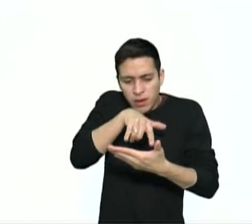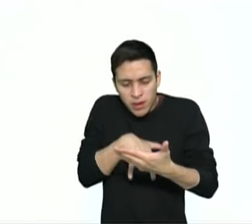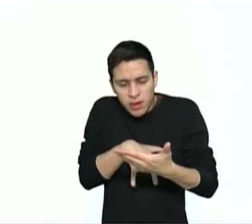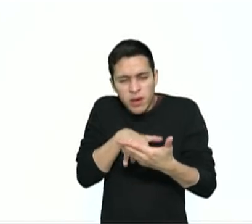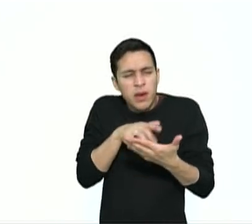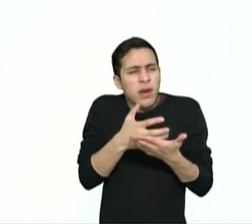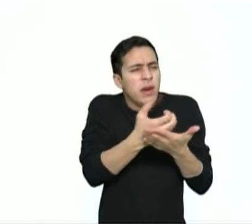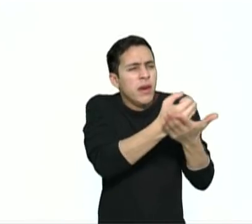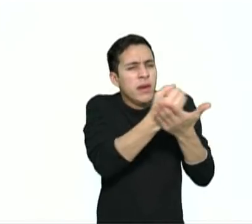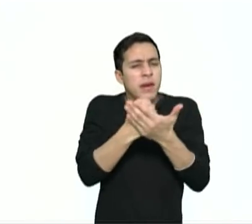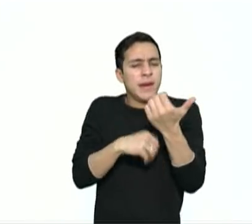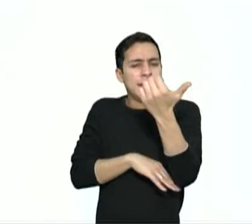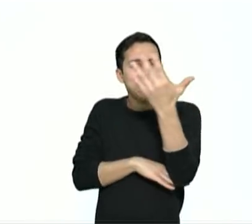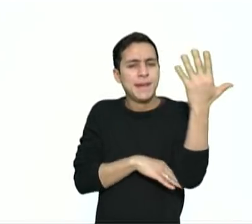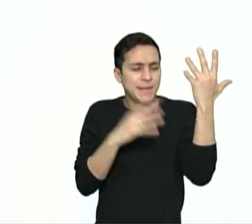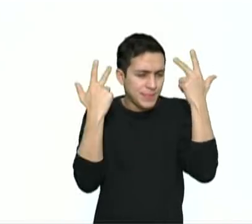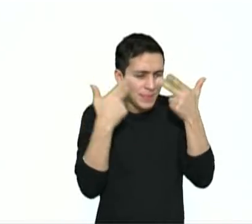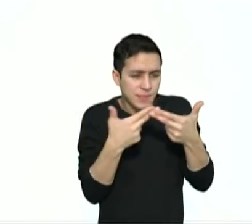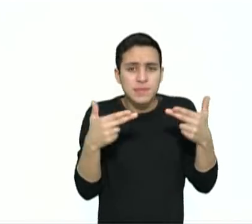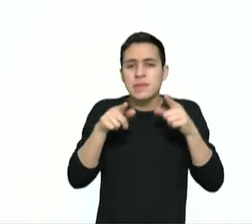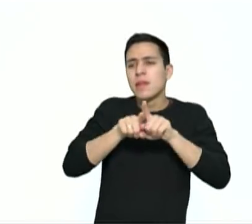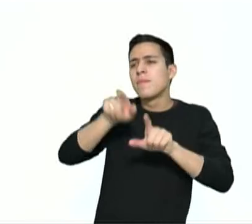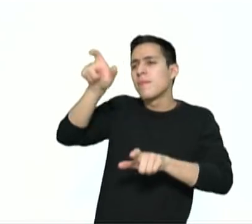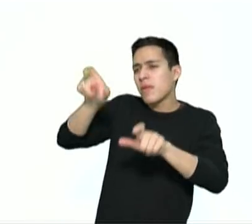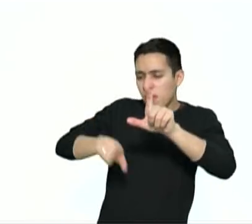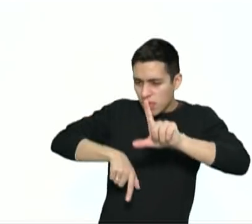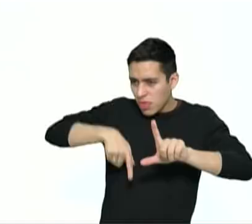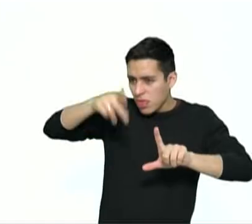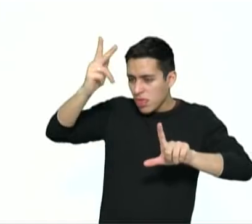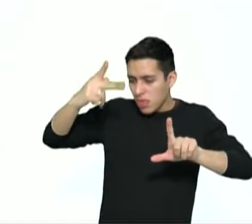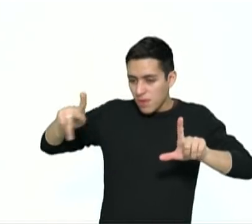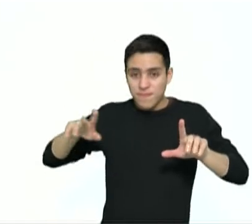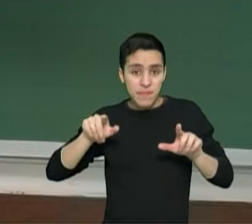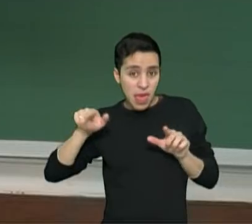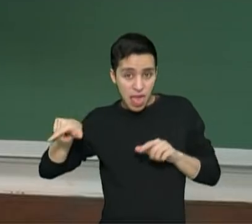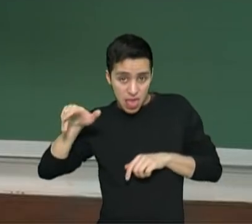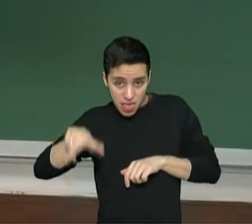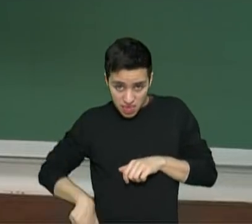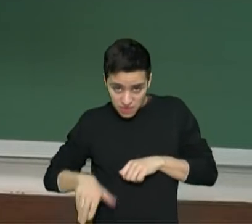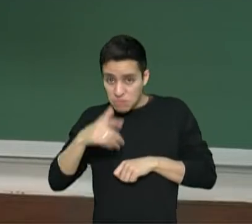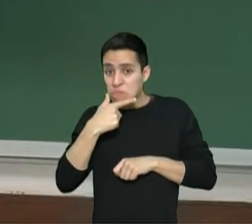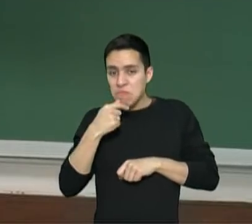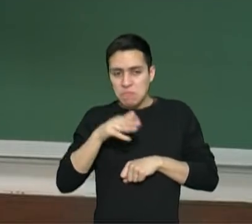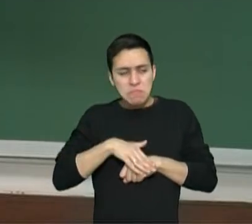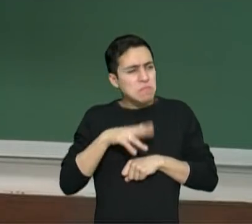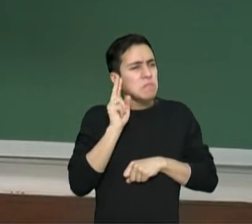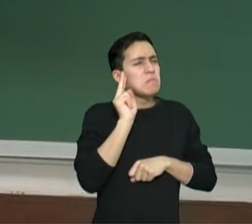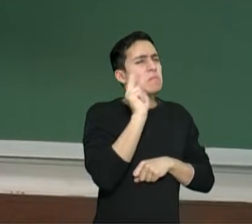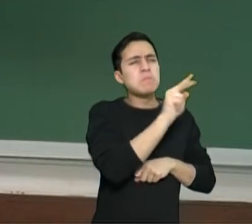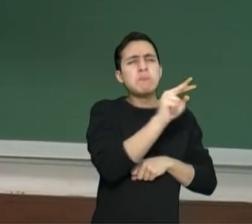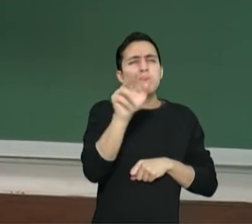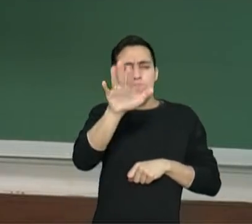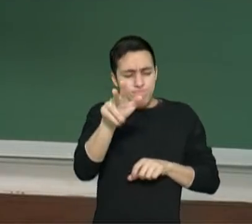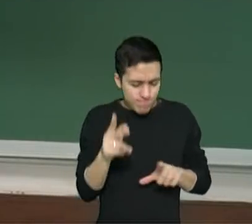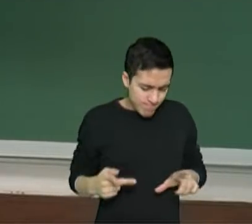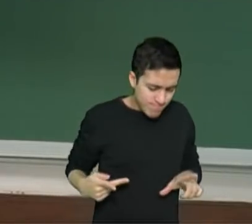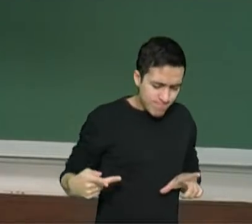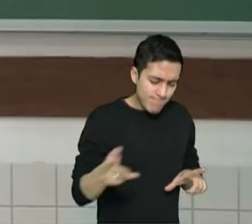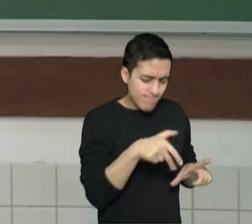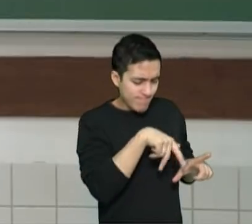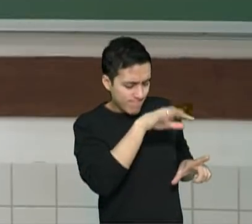como pintor de tipos humanos, né? Então, ele documentou tudo, porque tudo que ele estava vendo, ele fazia as pinturas,